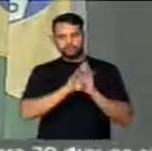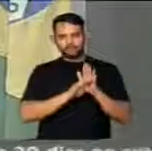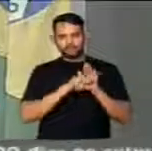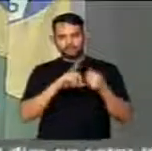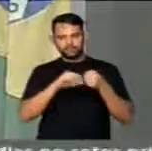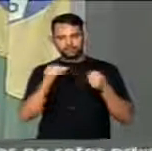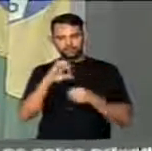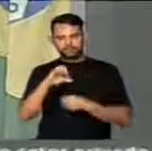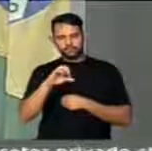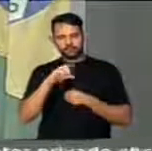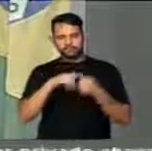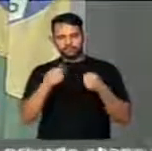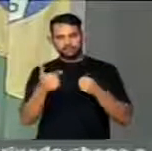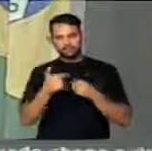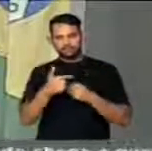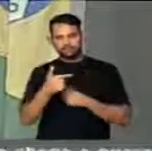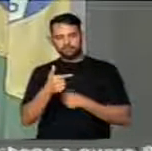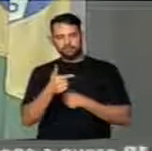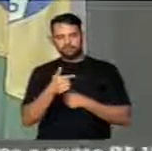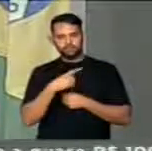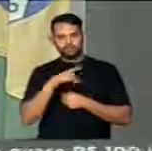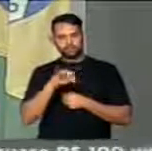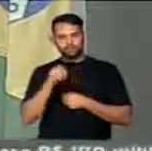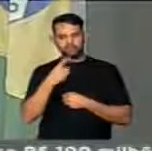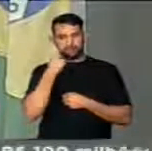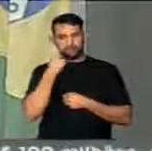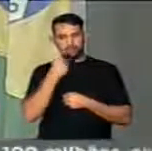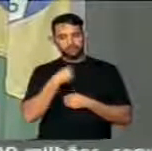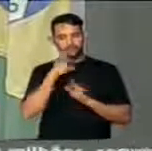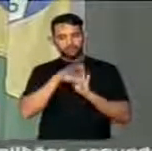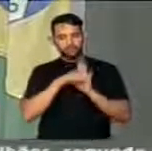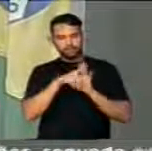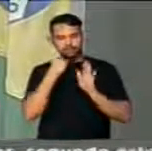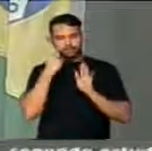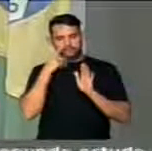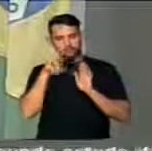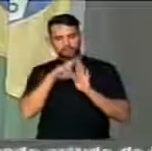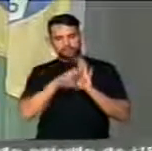de 1969 do Código Militar, o artigo 1º,